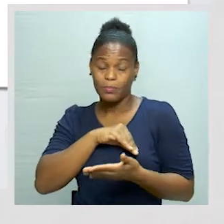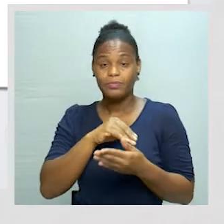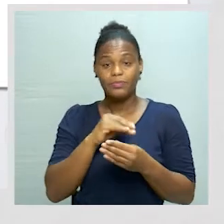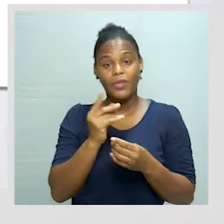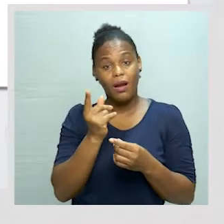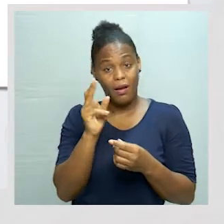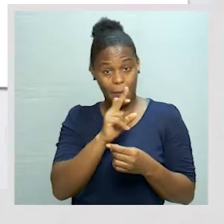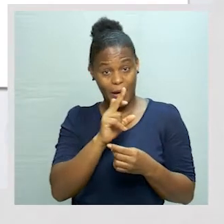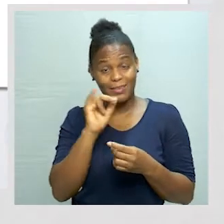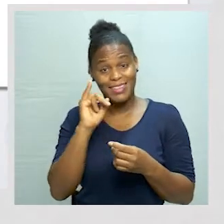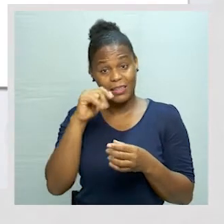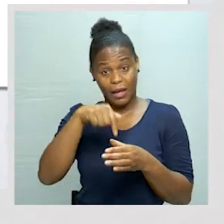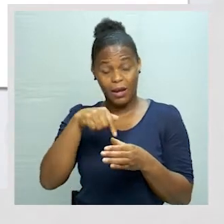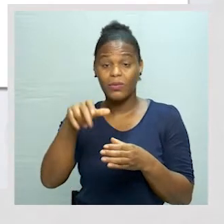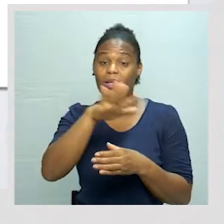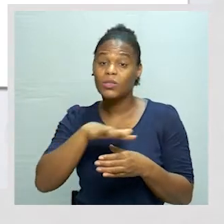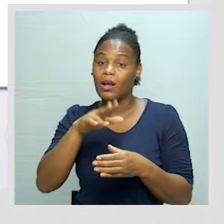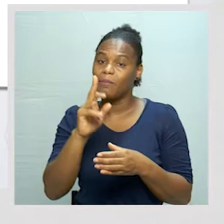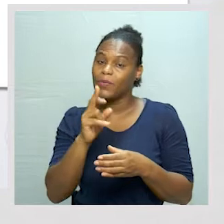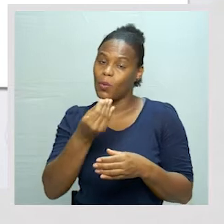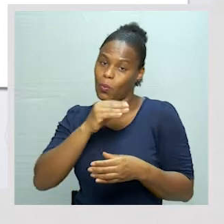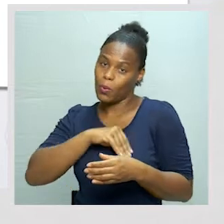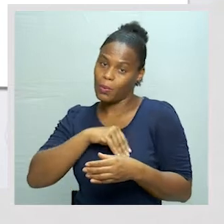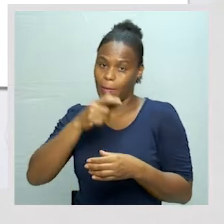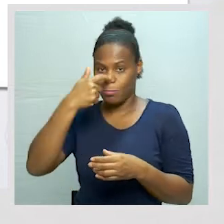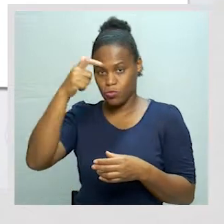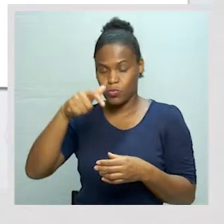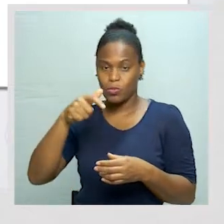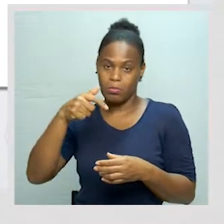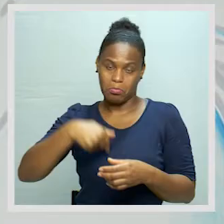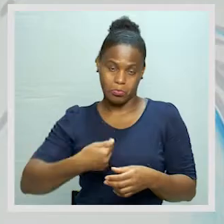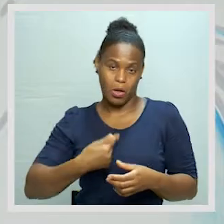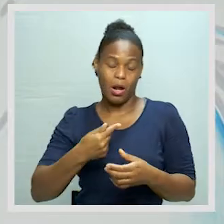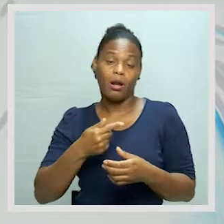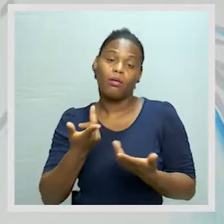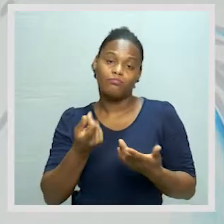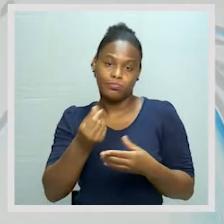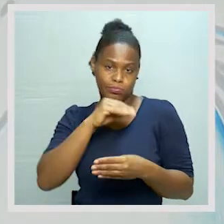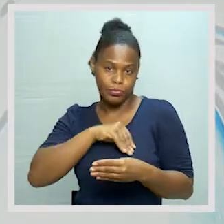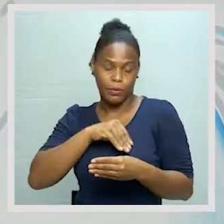e nacional, o rendimento pessoal e o rendimento pessoal disponível.